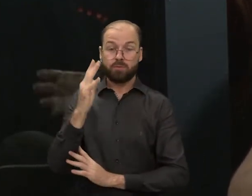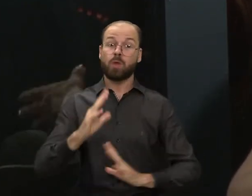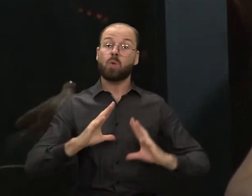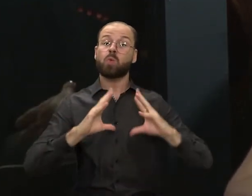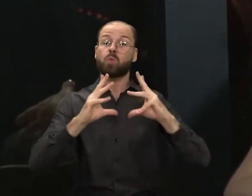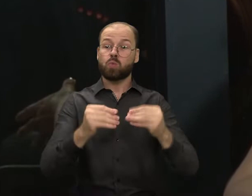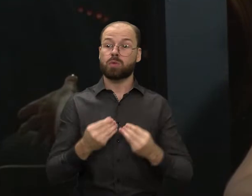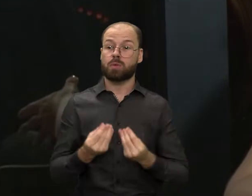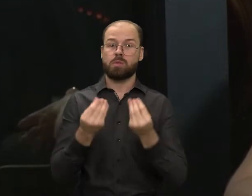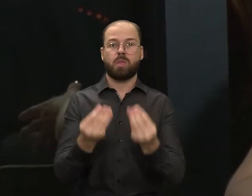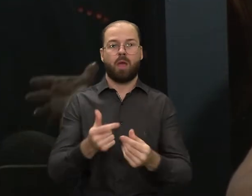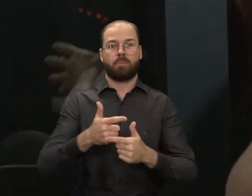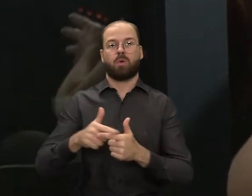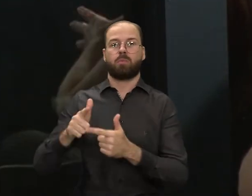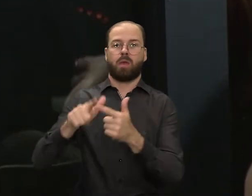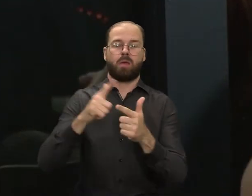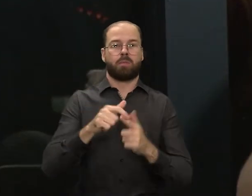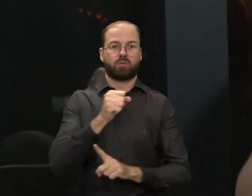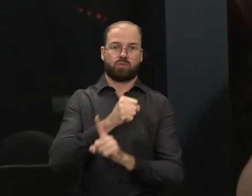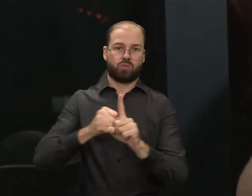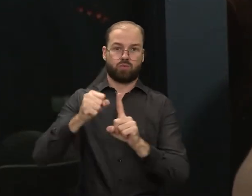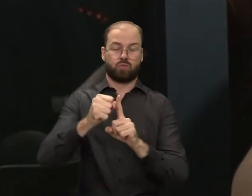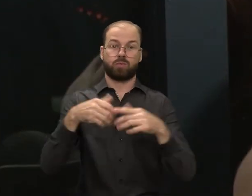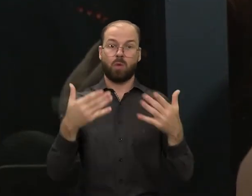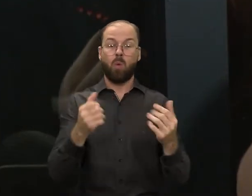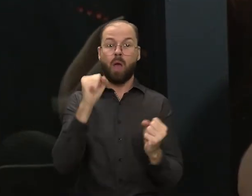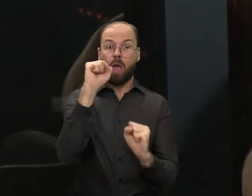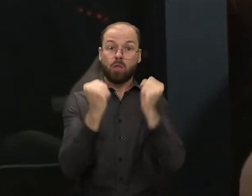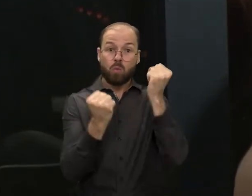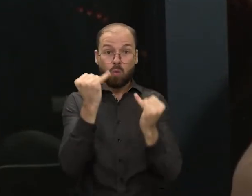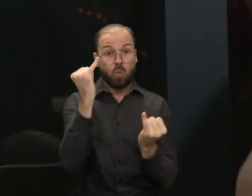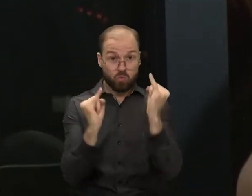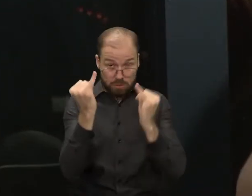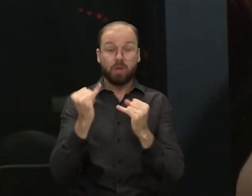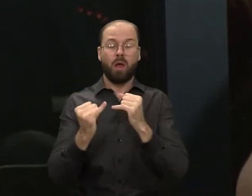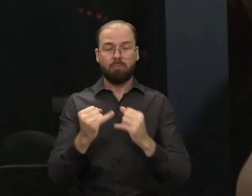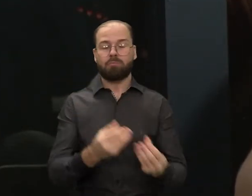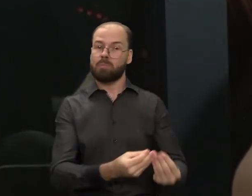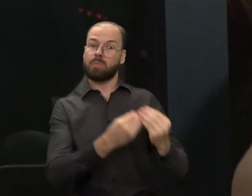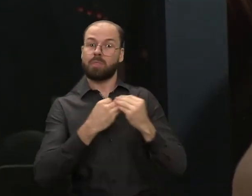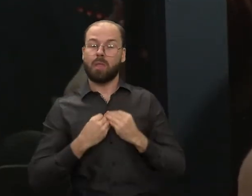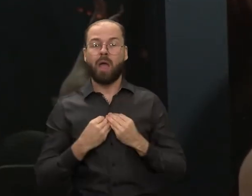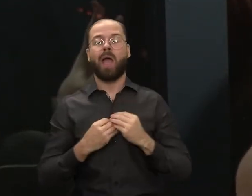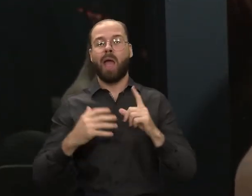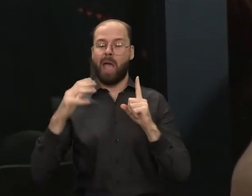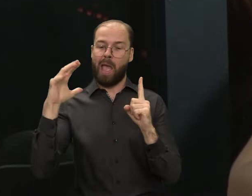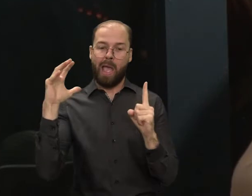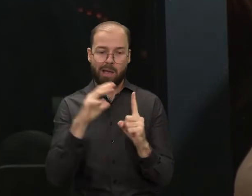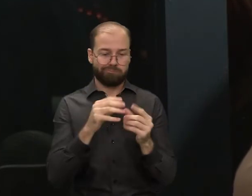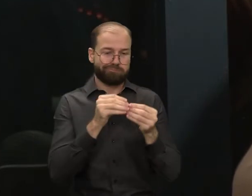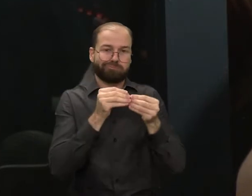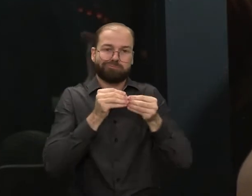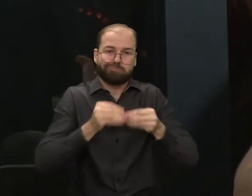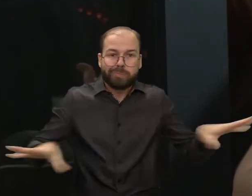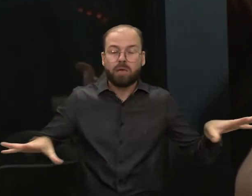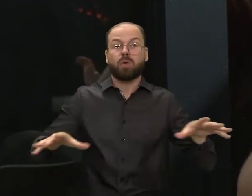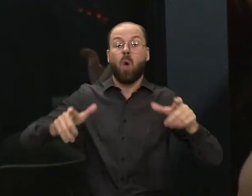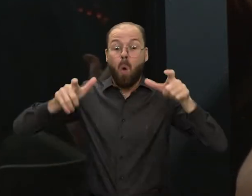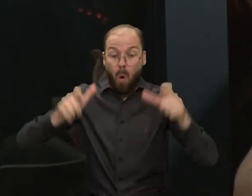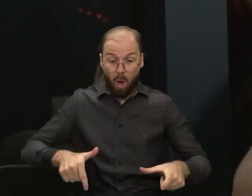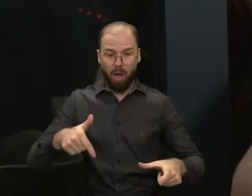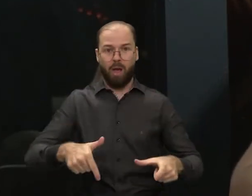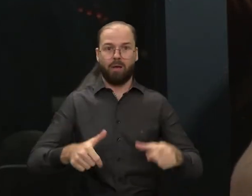problemas sociais. Então, uma indústria, né, causa um grande impacto ambiental no local que ela está